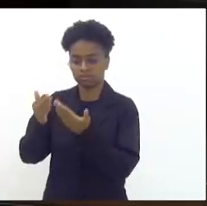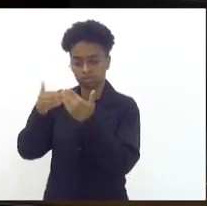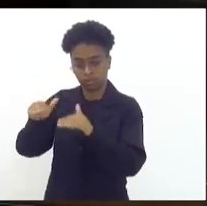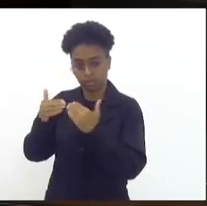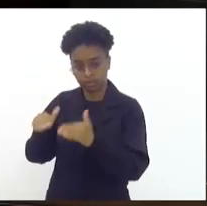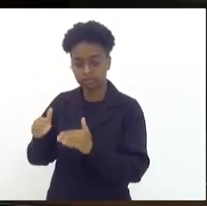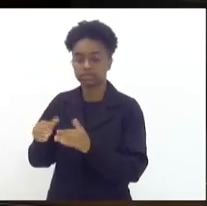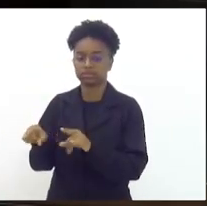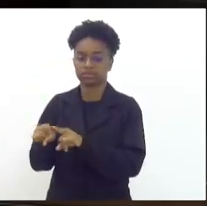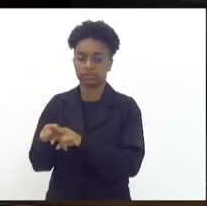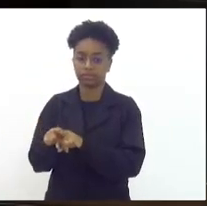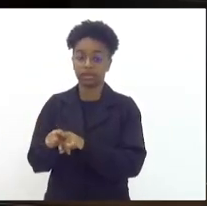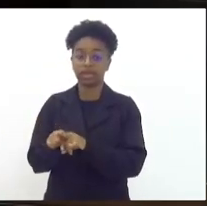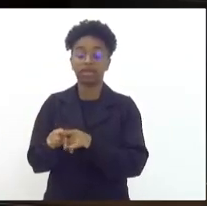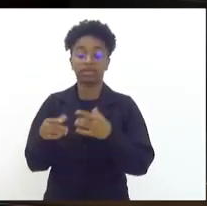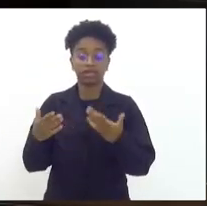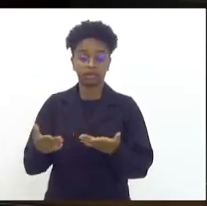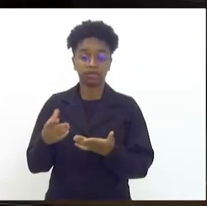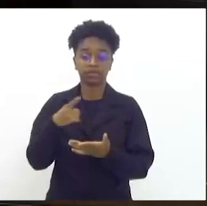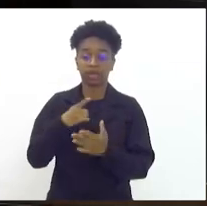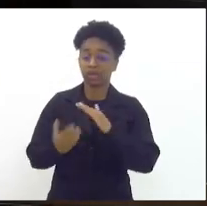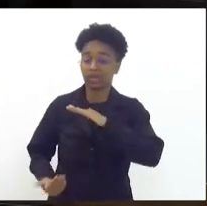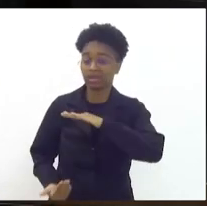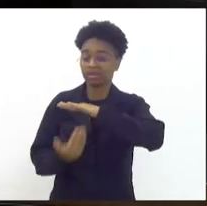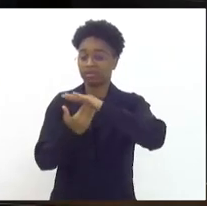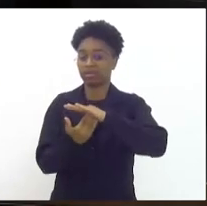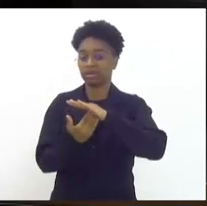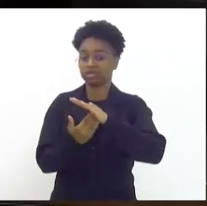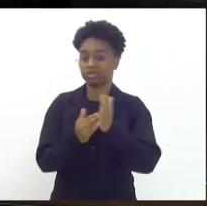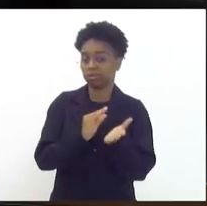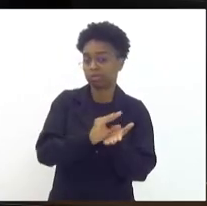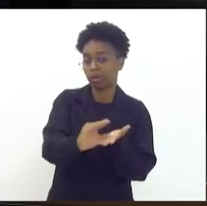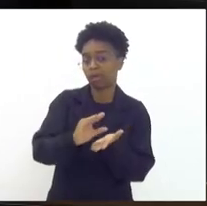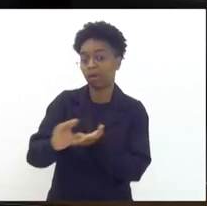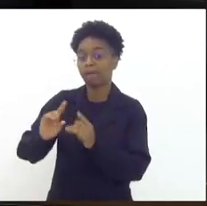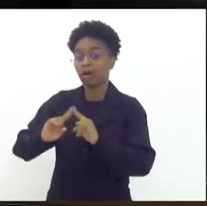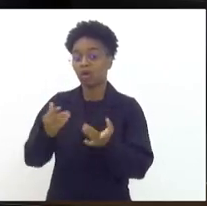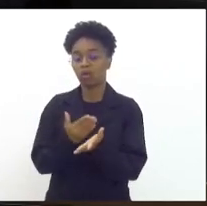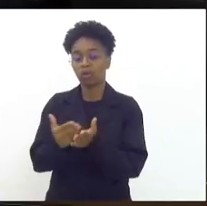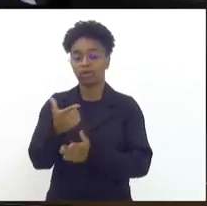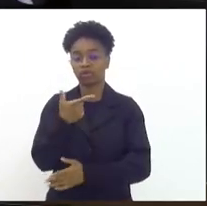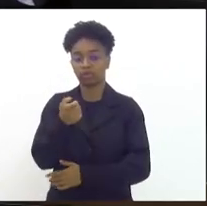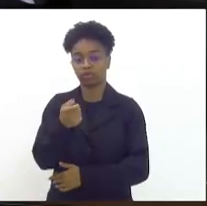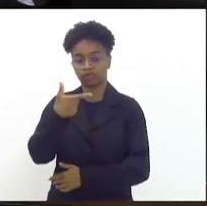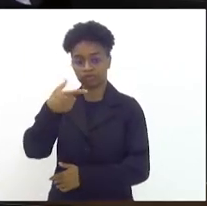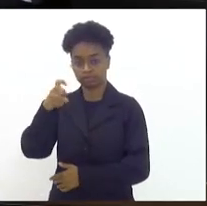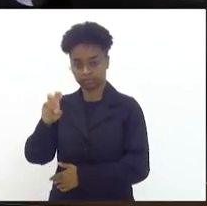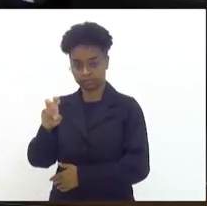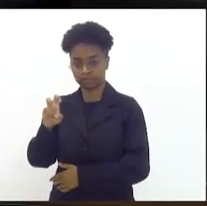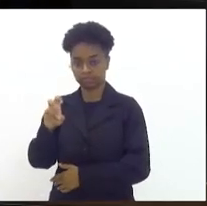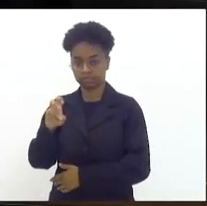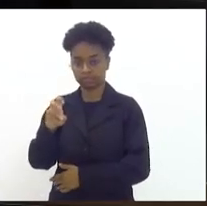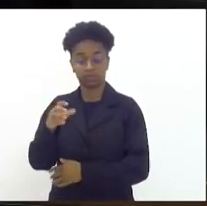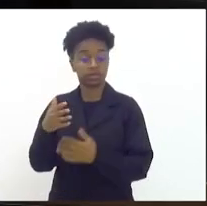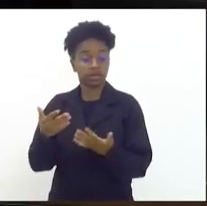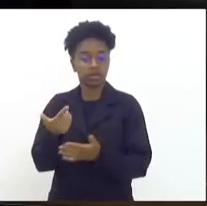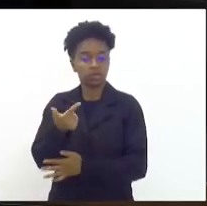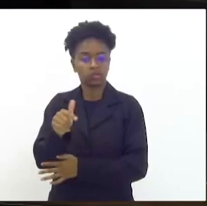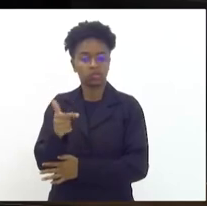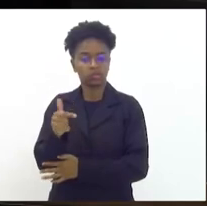máximo de aportes da união e os aportes começa em 2025 veja não vai ter